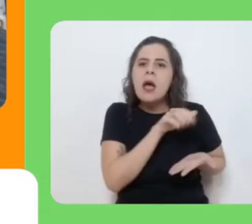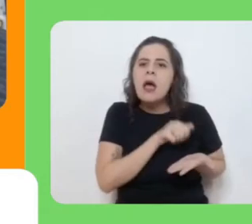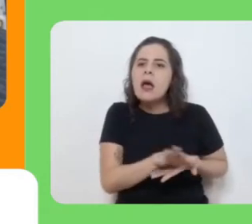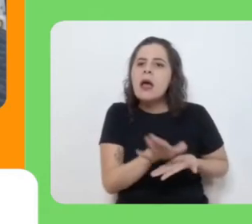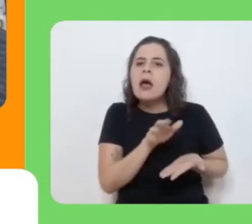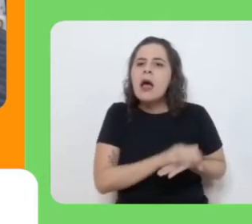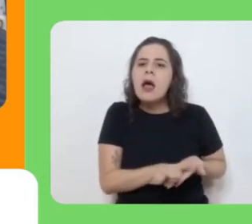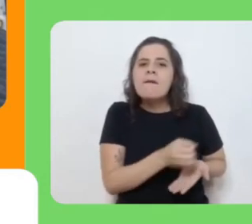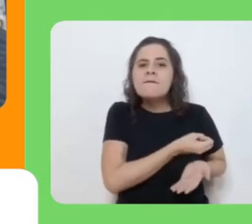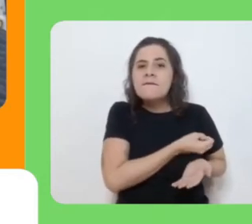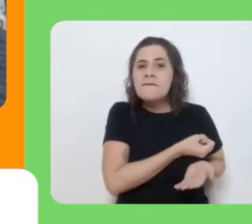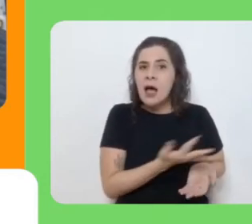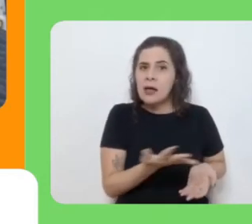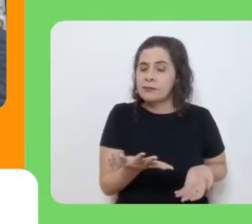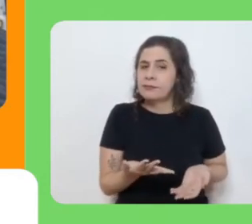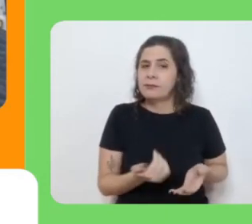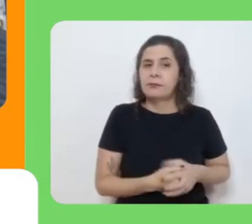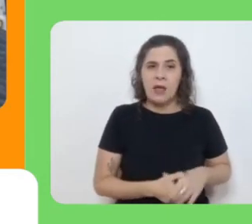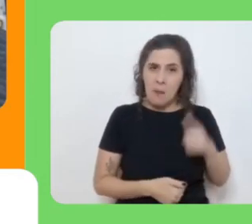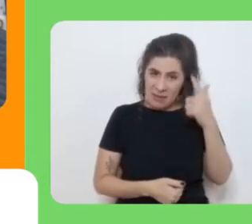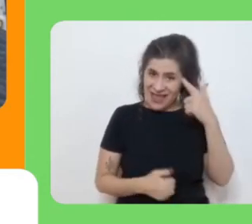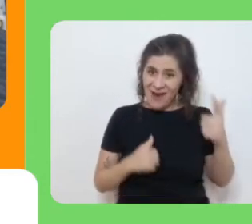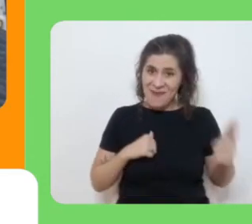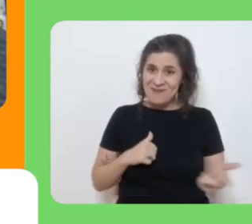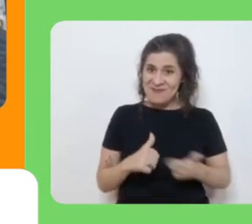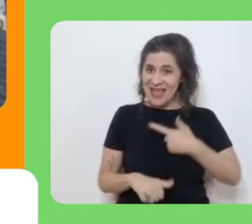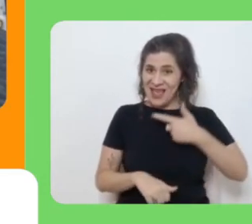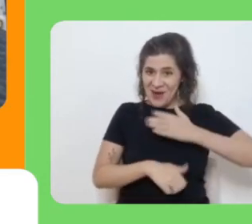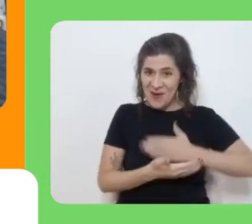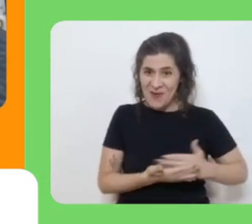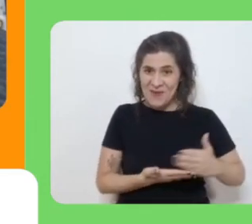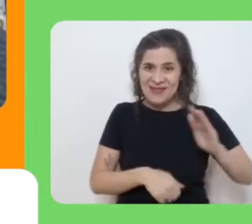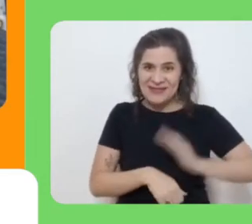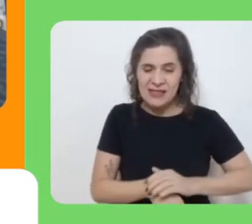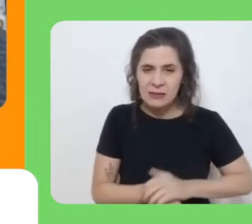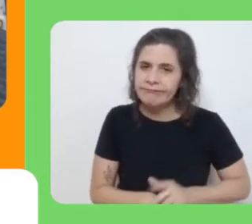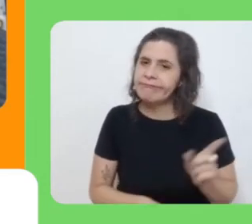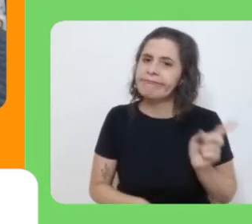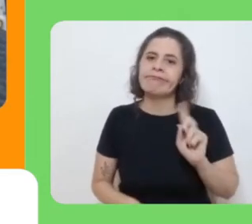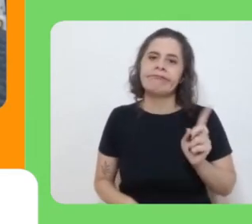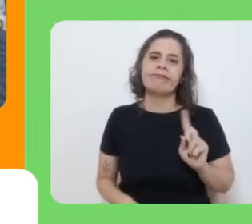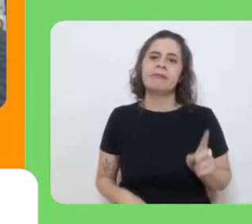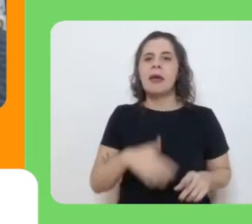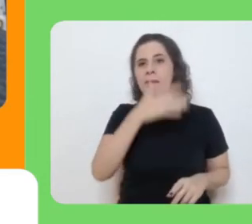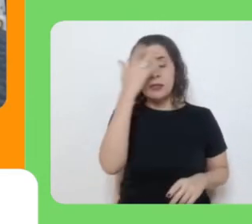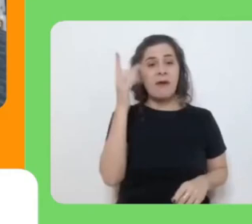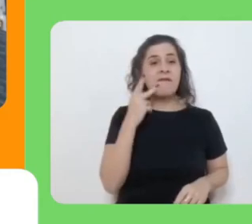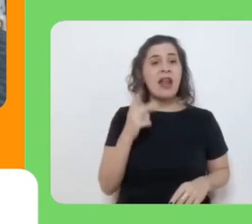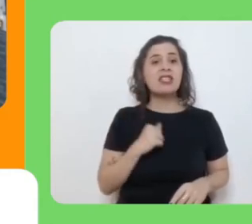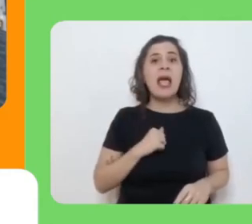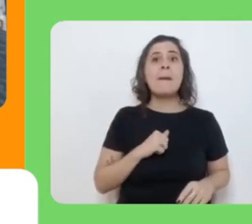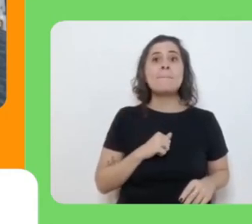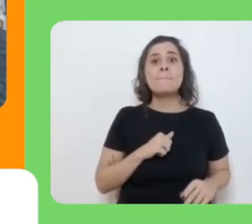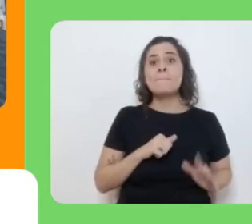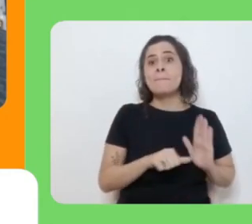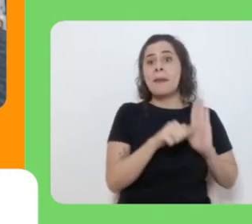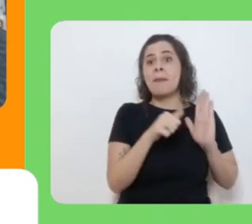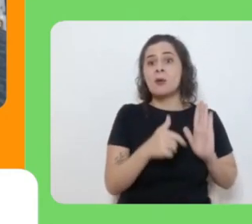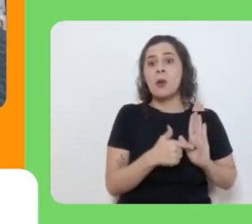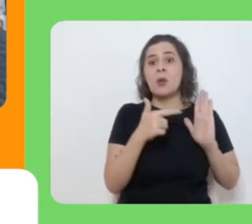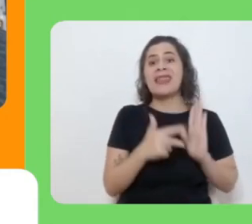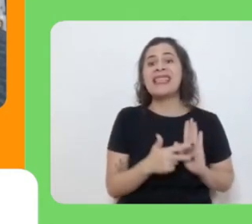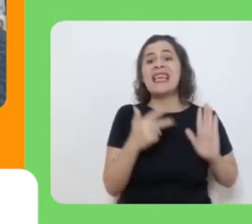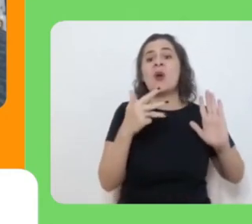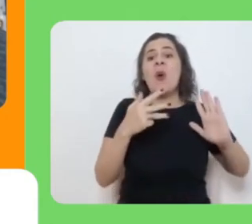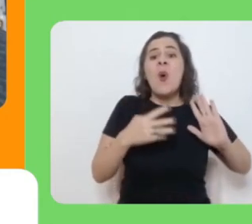pessoal, eu achei que eu tava sendo pioneiro, mas não, o pessoal já tá falando mesmo em quarto grande crash, em terceiro grande crash. Né,